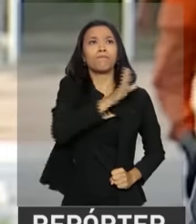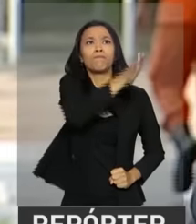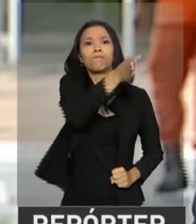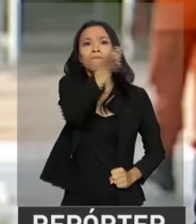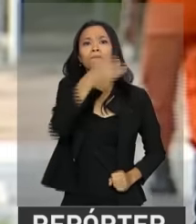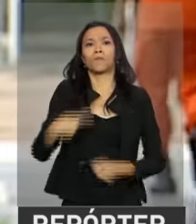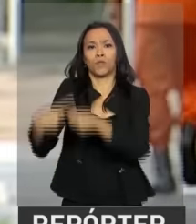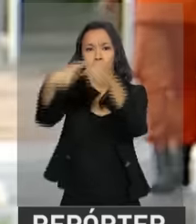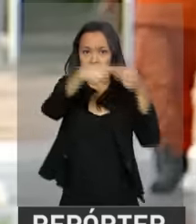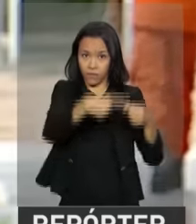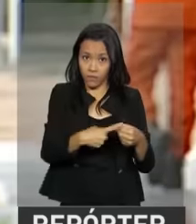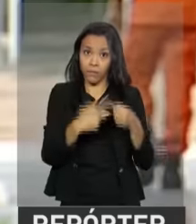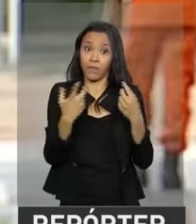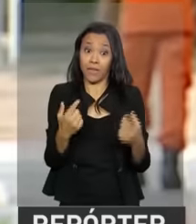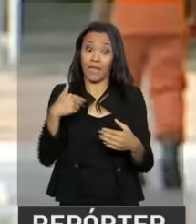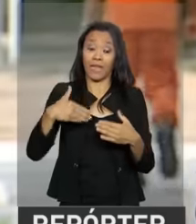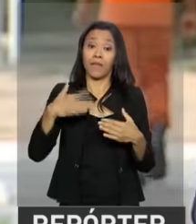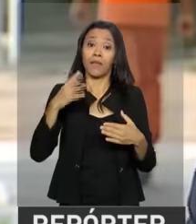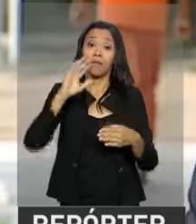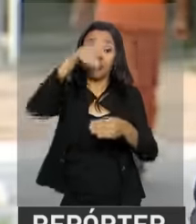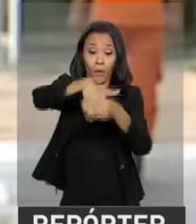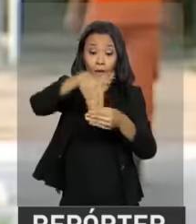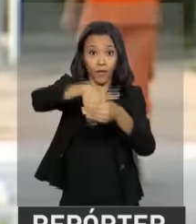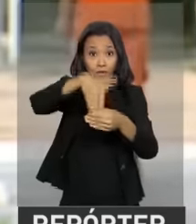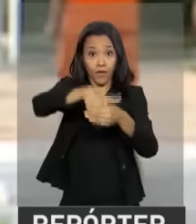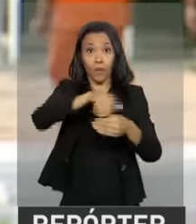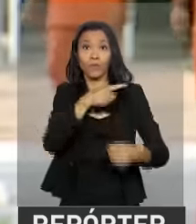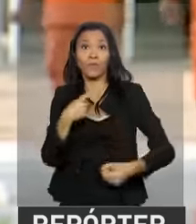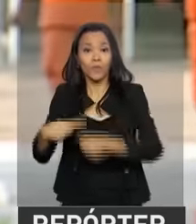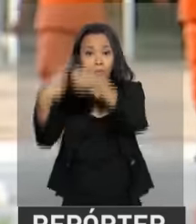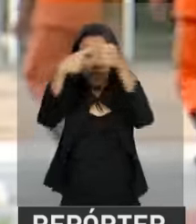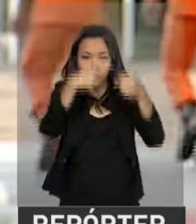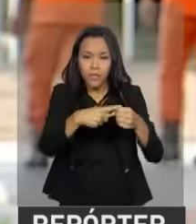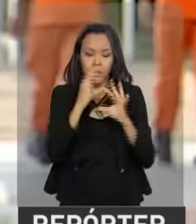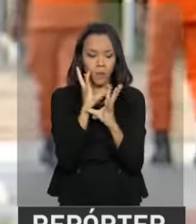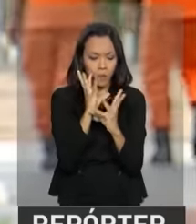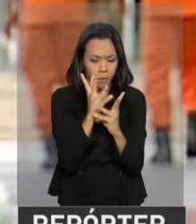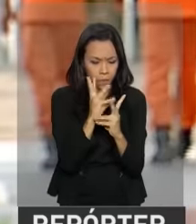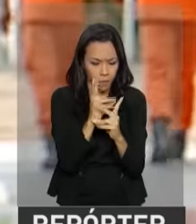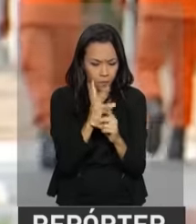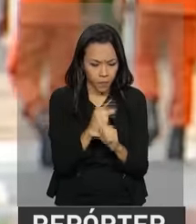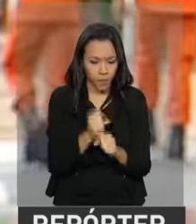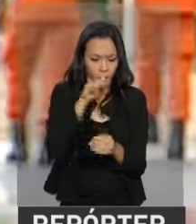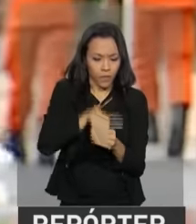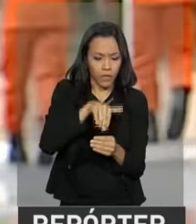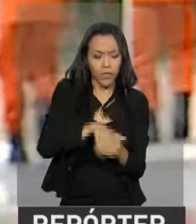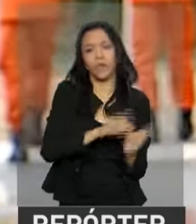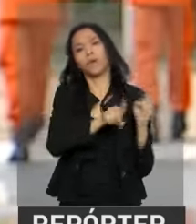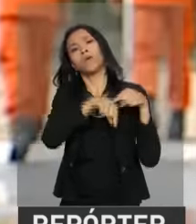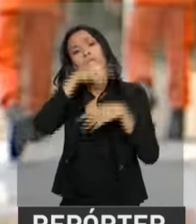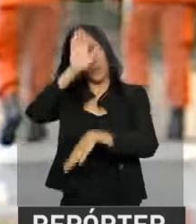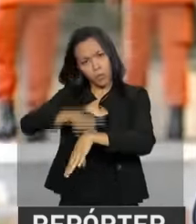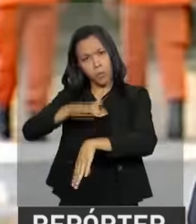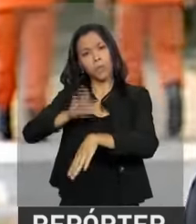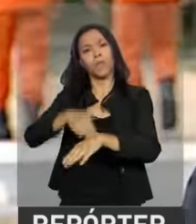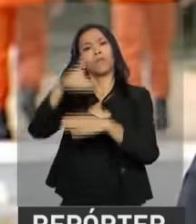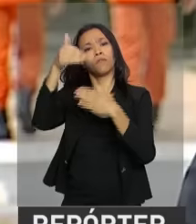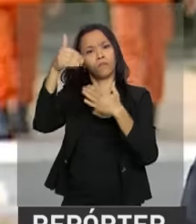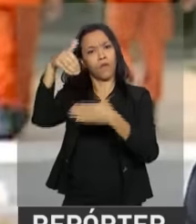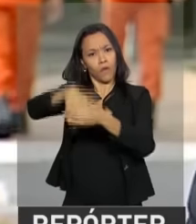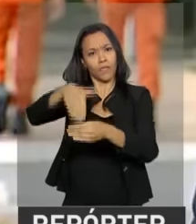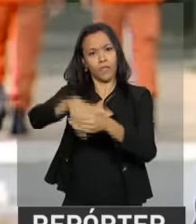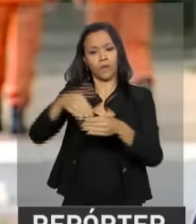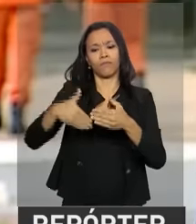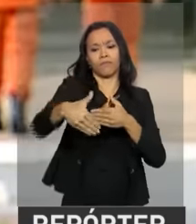segurança nesse processo de votação, tanto na apuração dos votos quanto na votação do domingo.